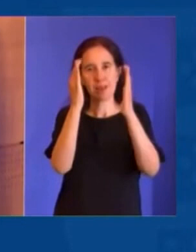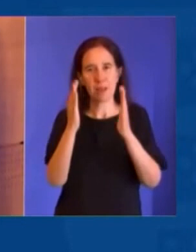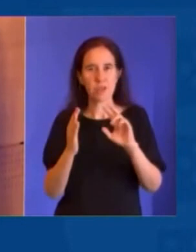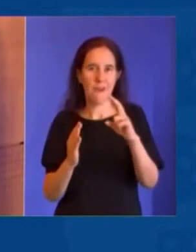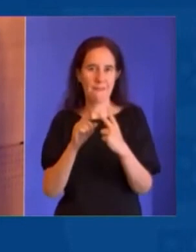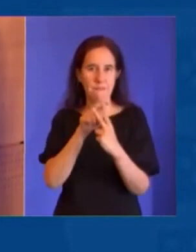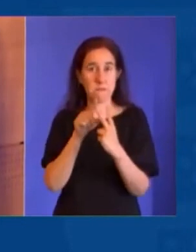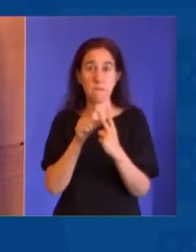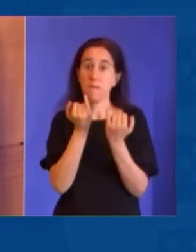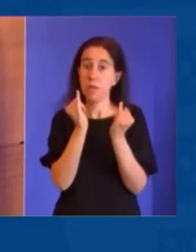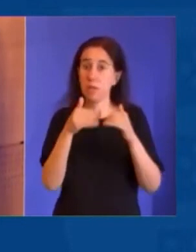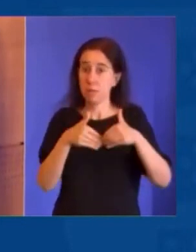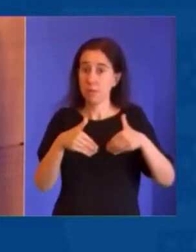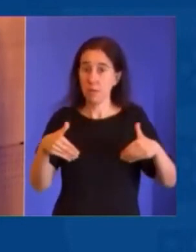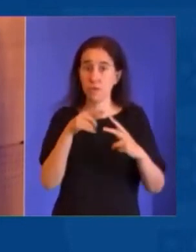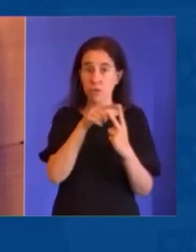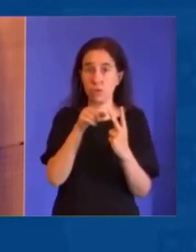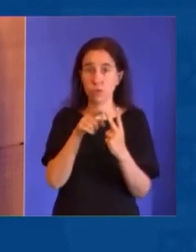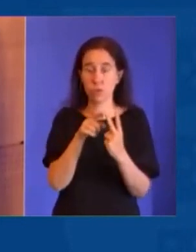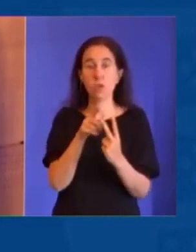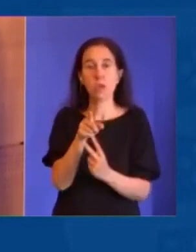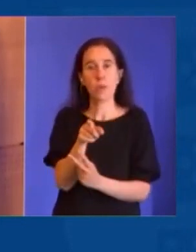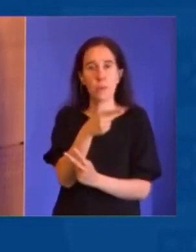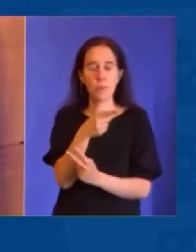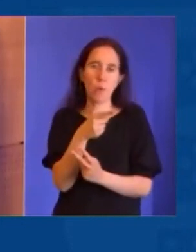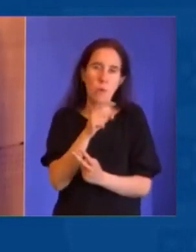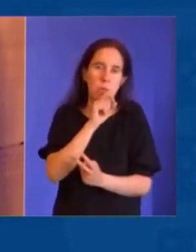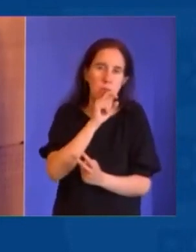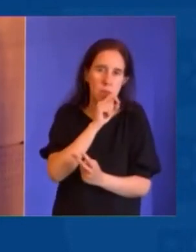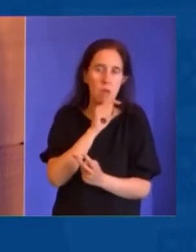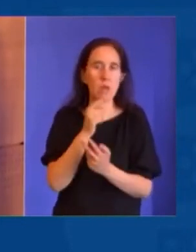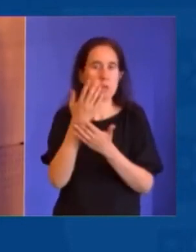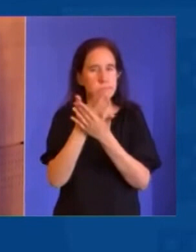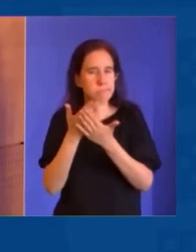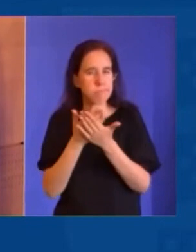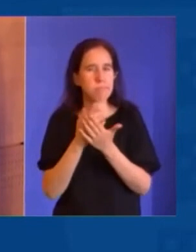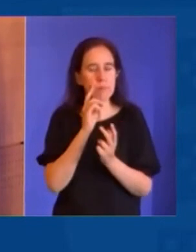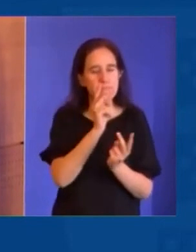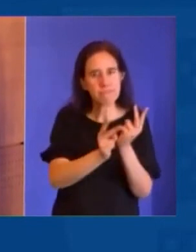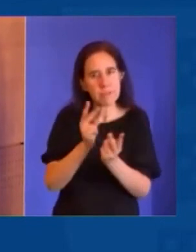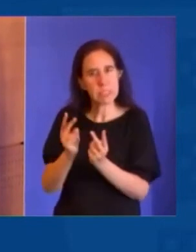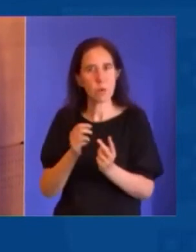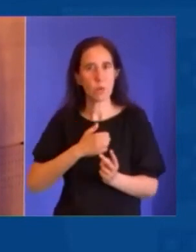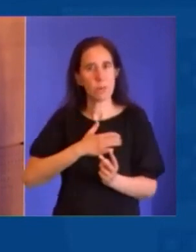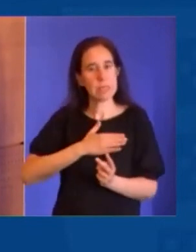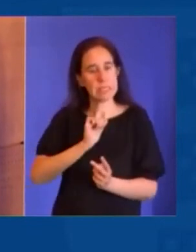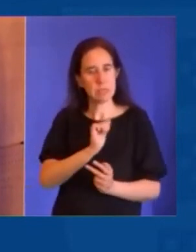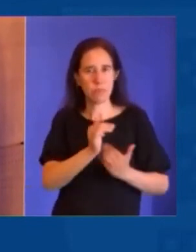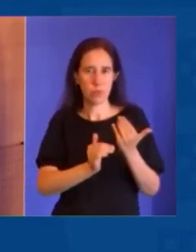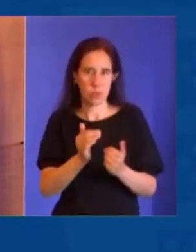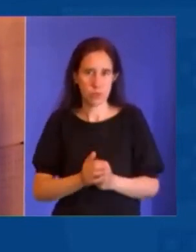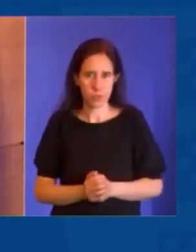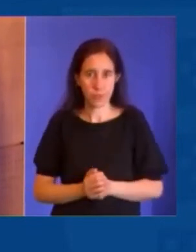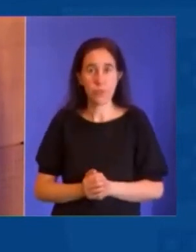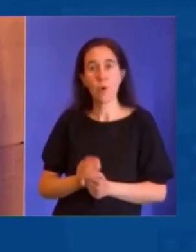entidades independentes que façam, possam fazer o processo de avaliação da companhia. Fica